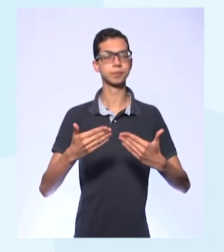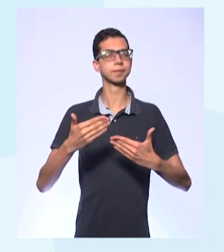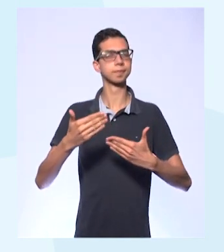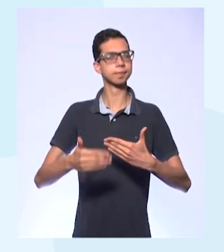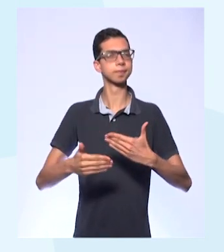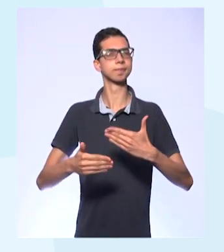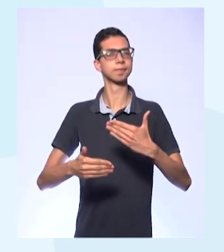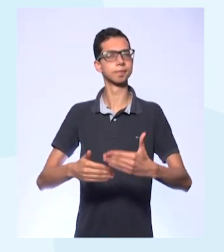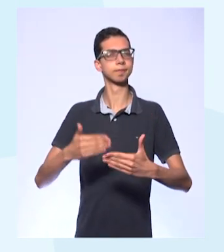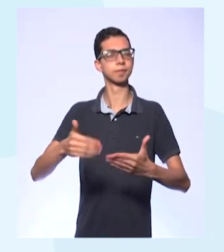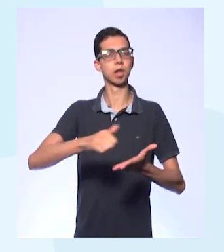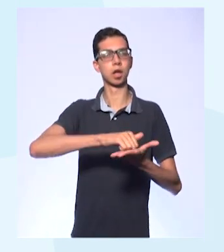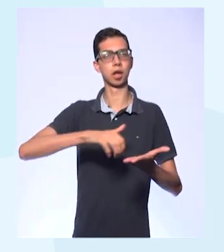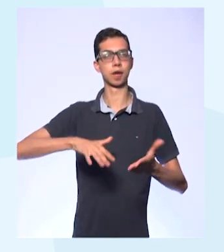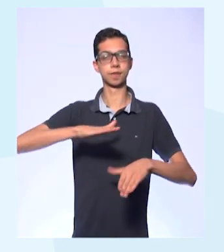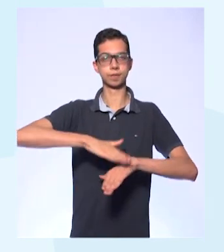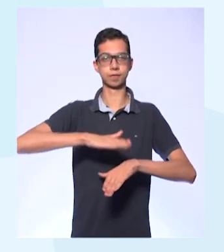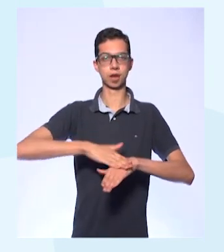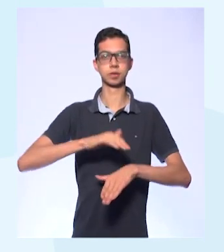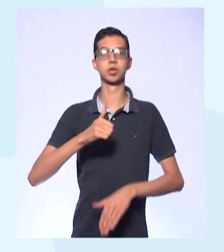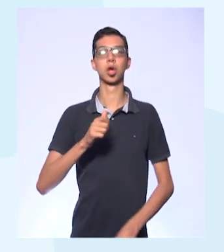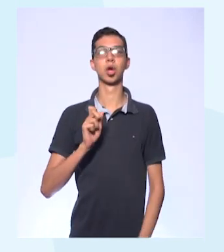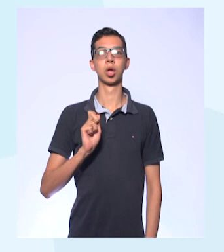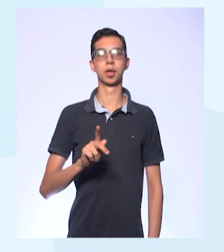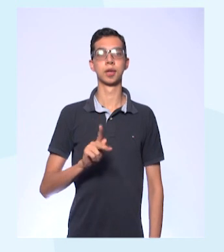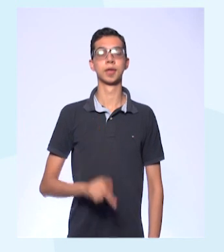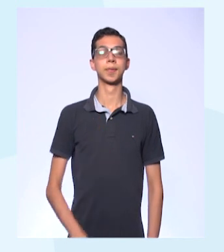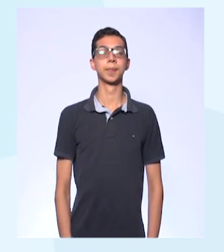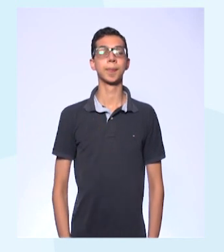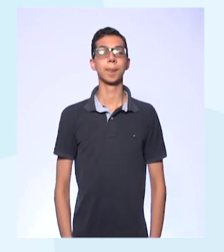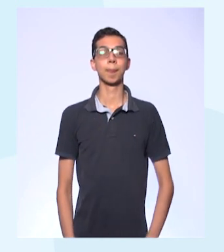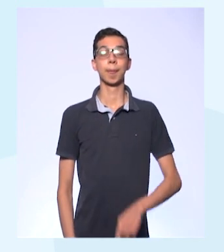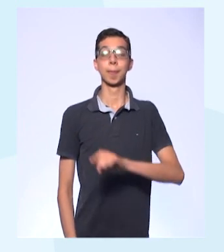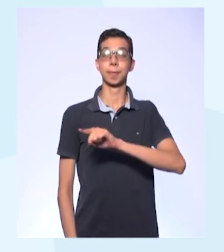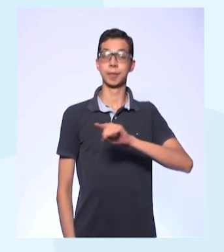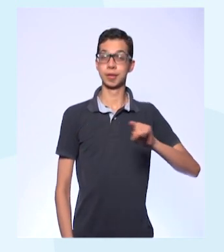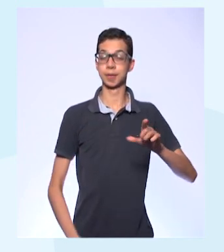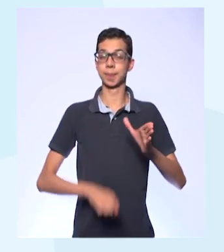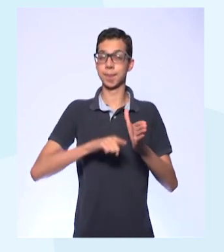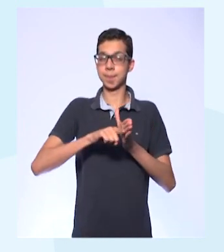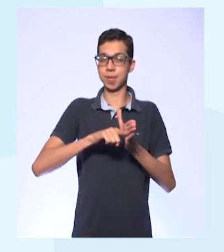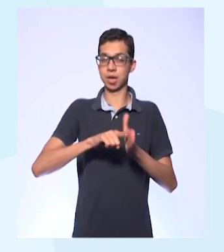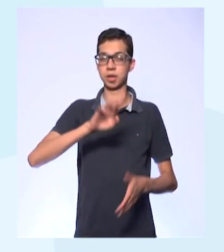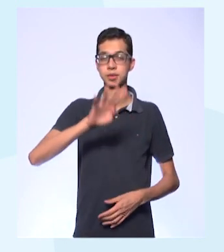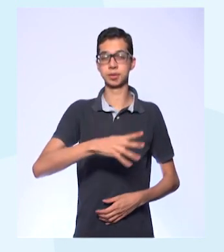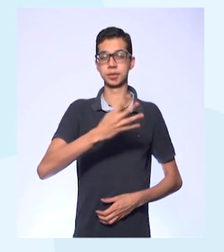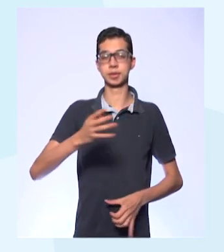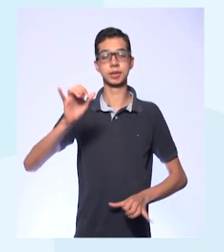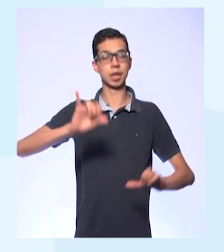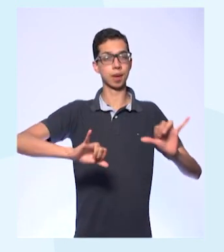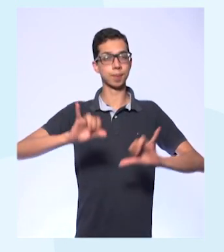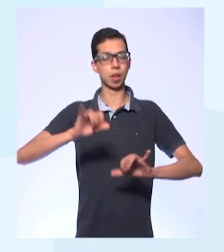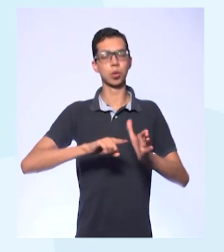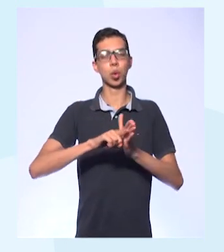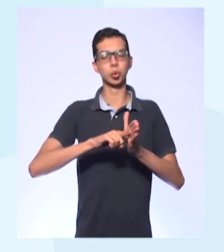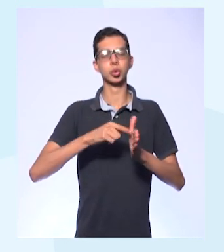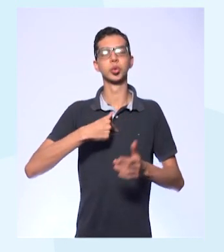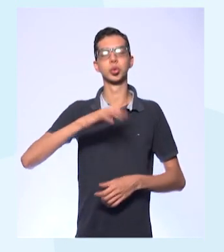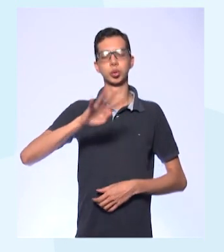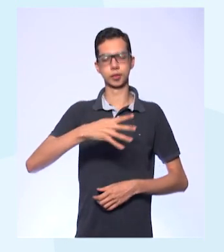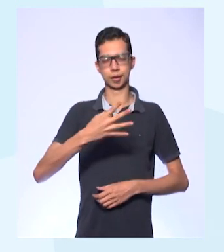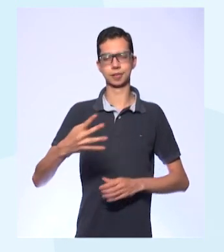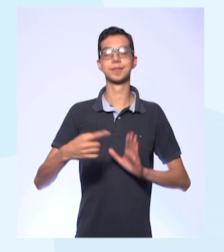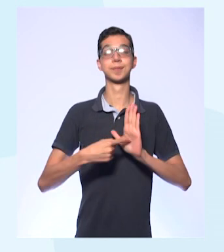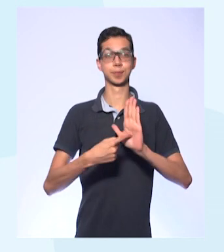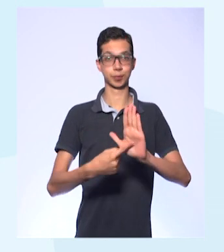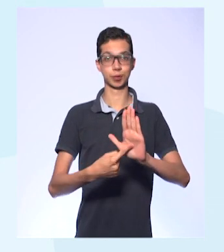quadro enorme, vamos fazer por etapas. Então, vocês vão pesquisar na tabela periódica ou consultar a tabela que eu vou disponibilizar para vocês já